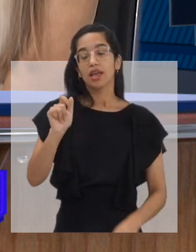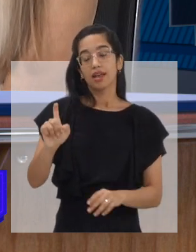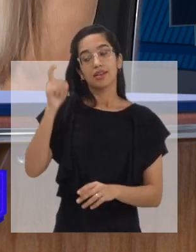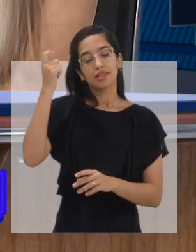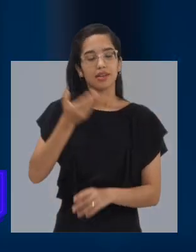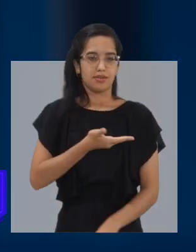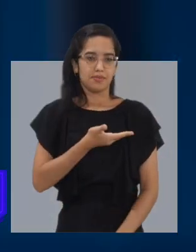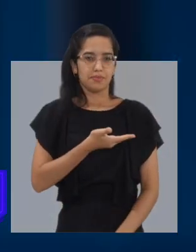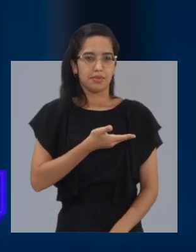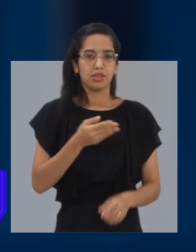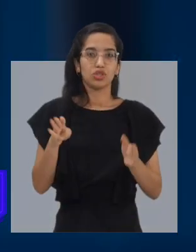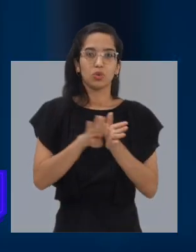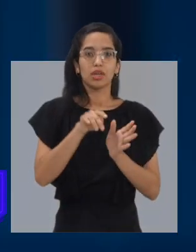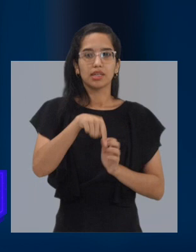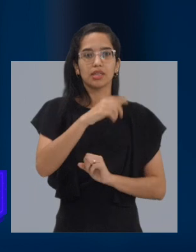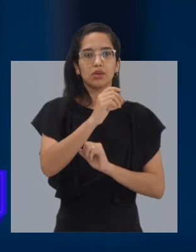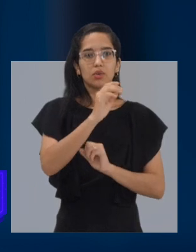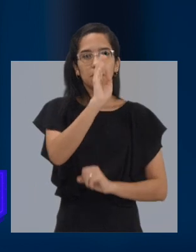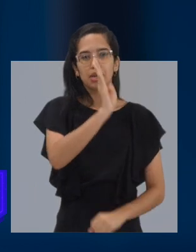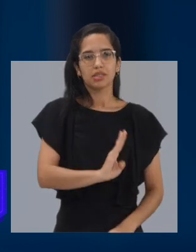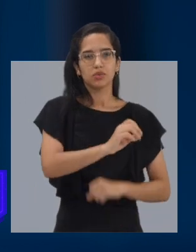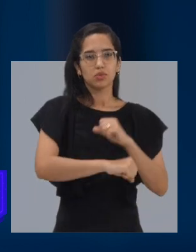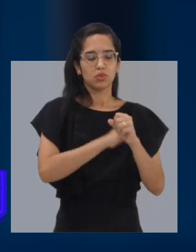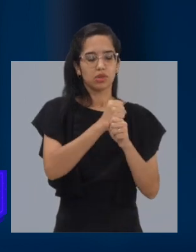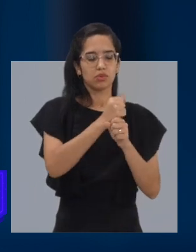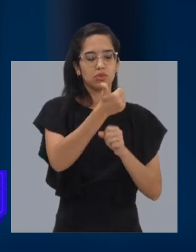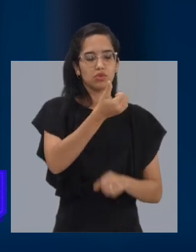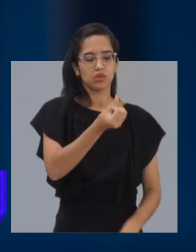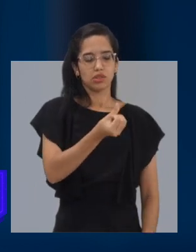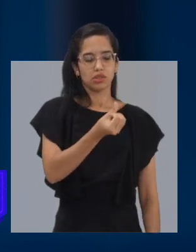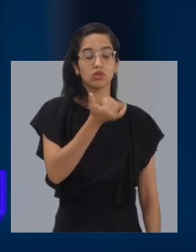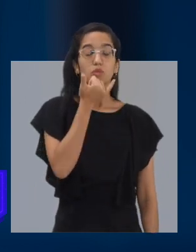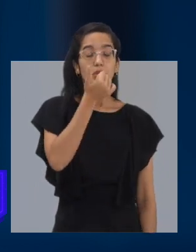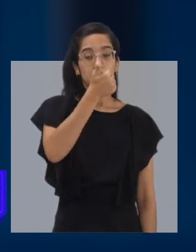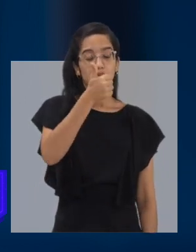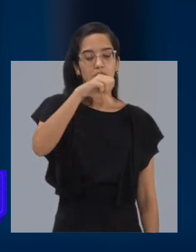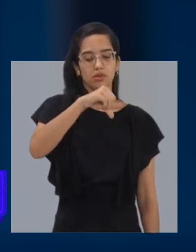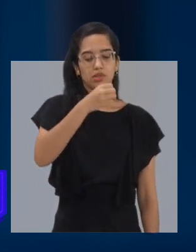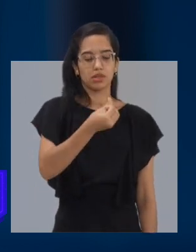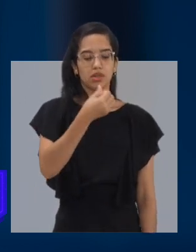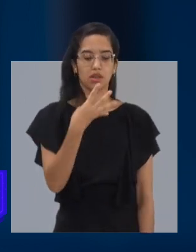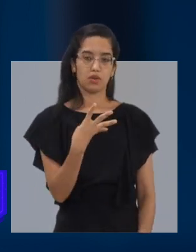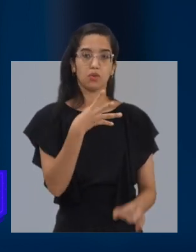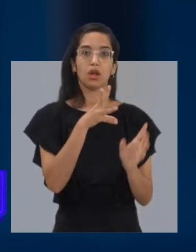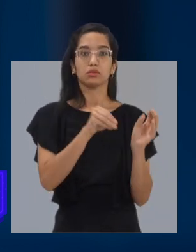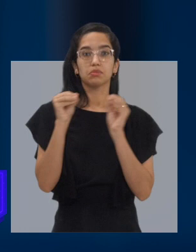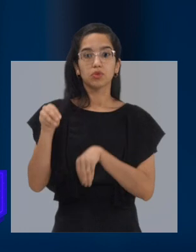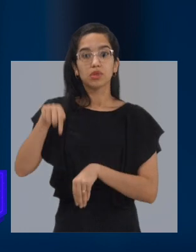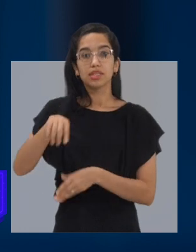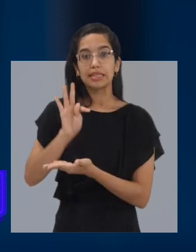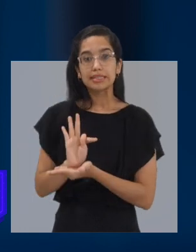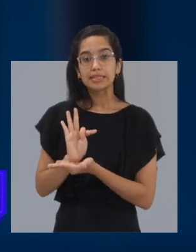chegou aqui no Brasil em 64, vindo diretamente aqui para Teresina. E na década de 70 ele iniciou